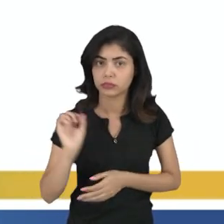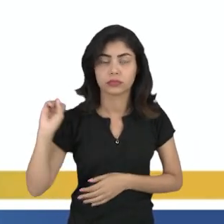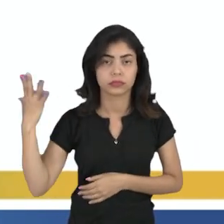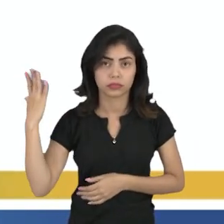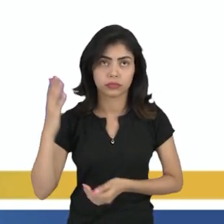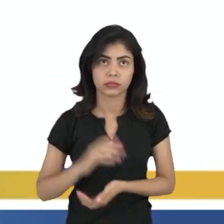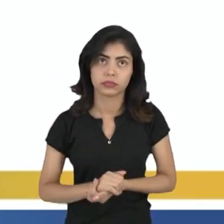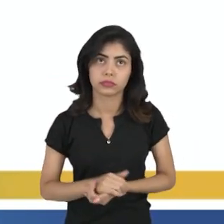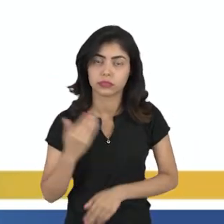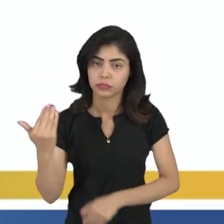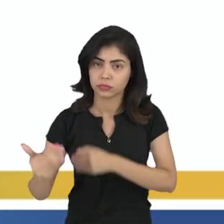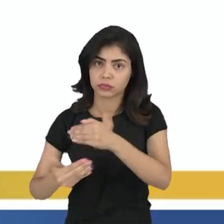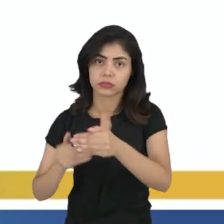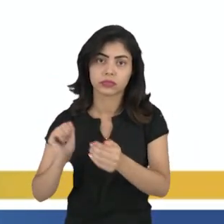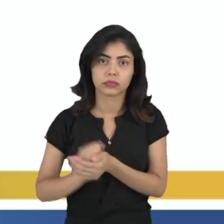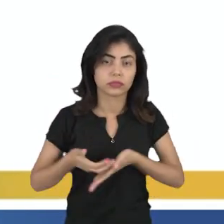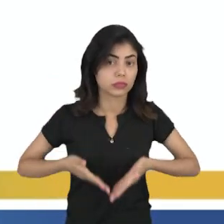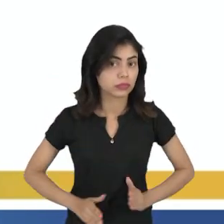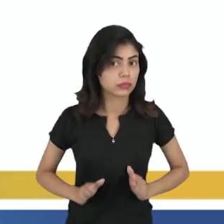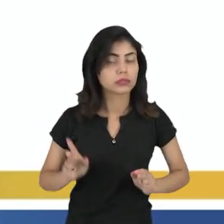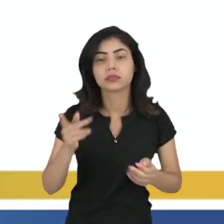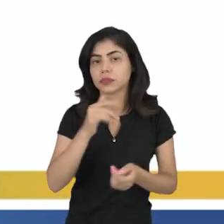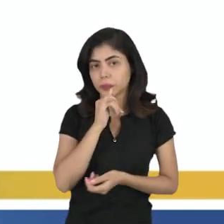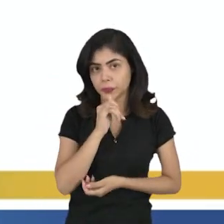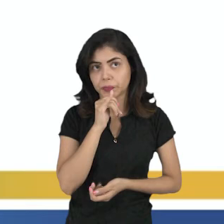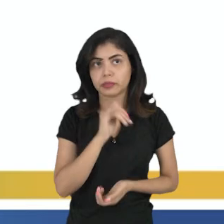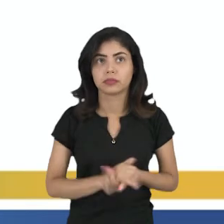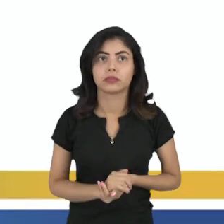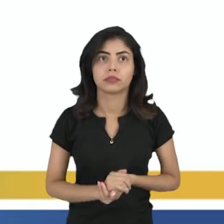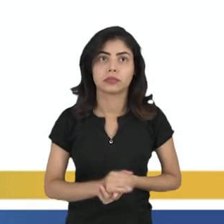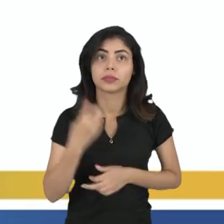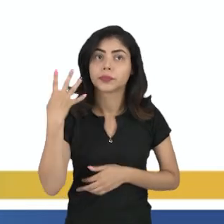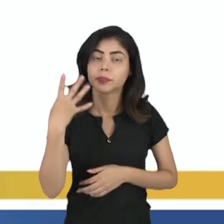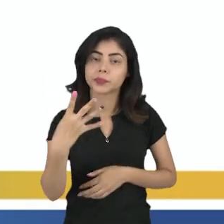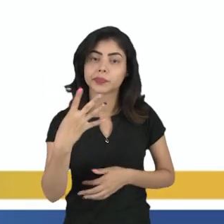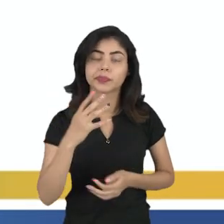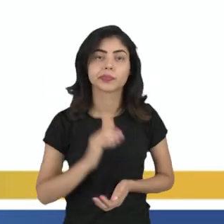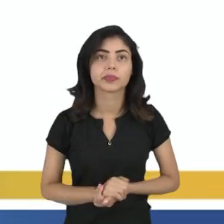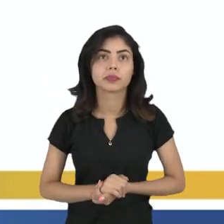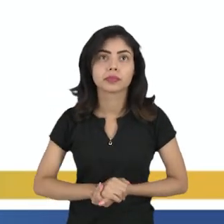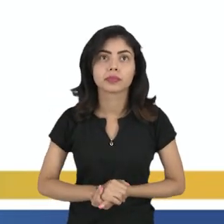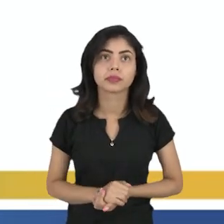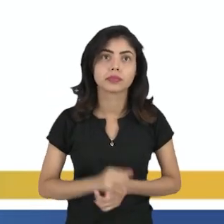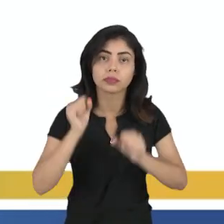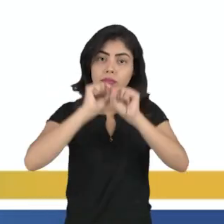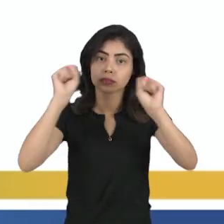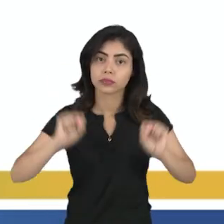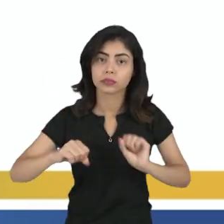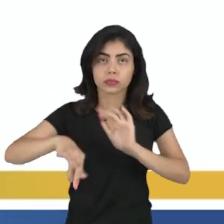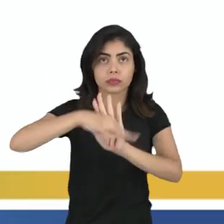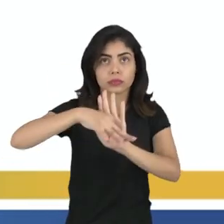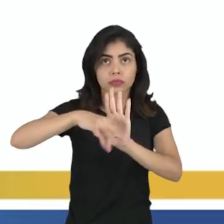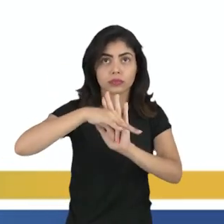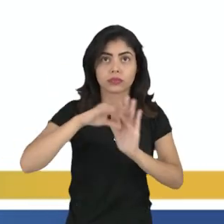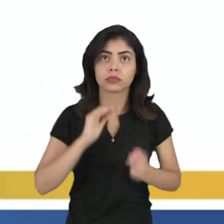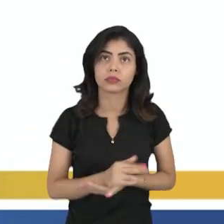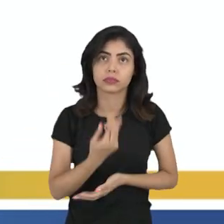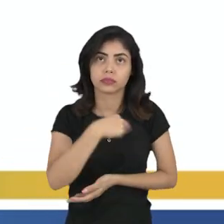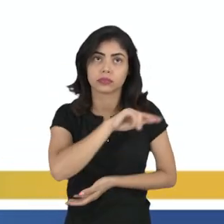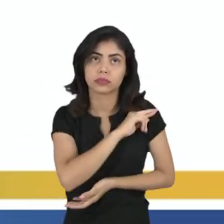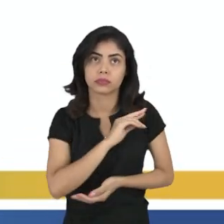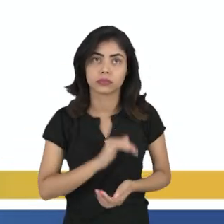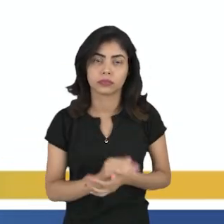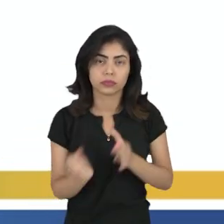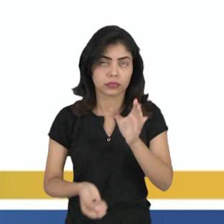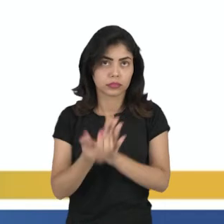aconteça já o processo do parto, por exemplo. E na questão 4, o sistema reprodutor feminino, Ele